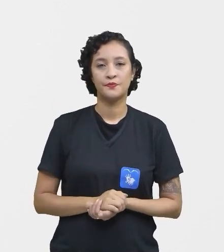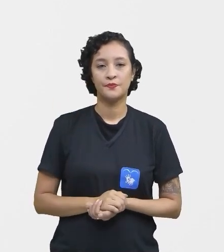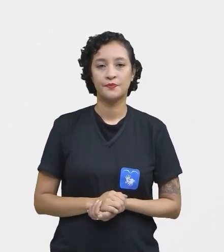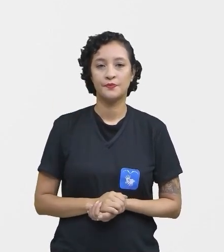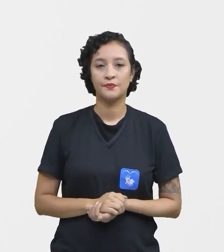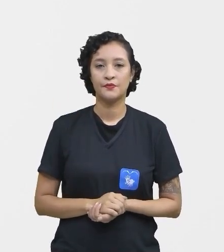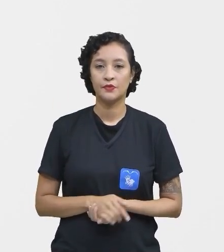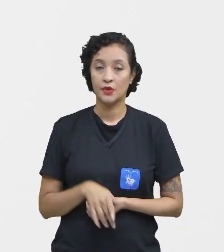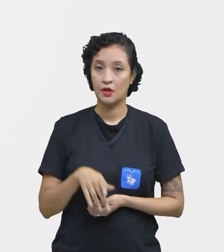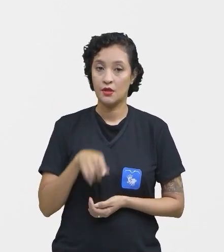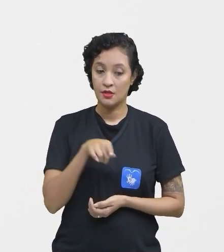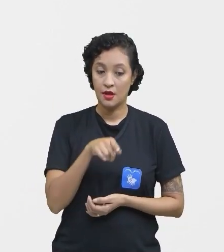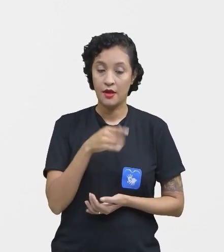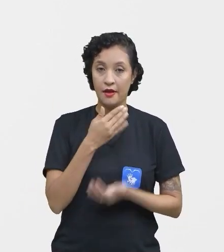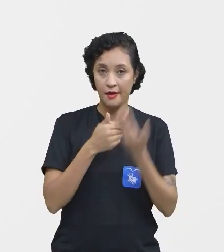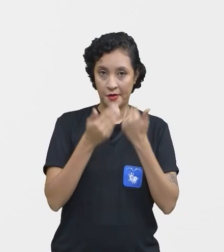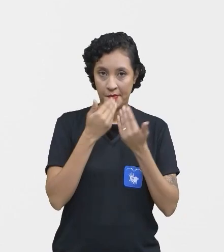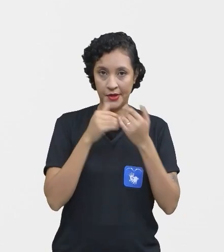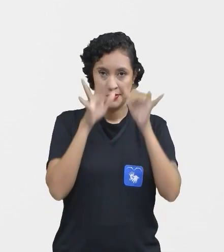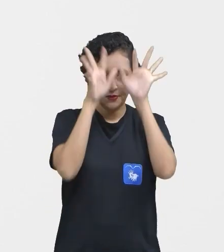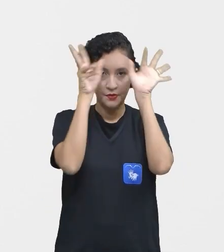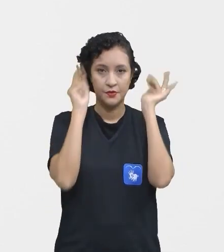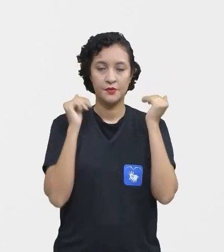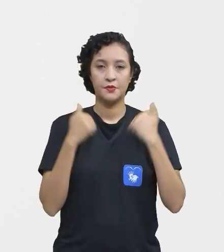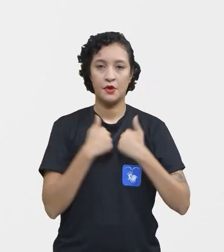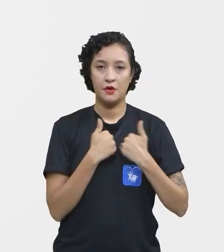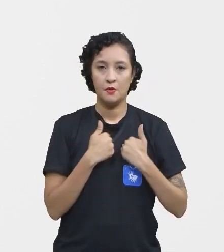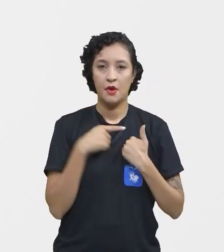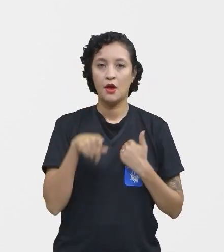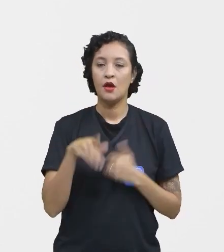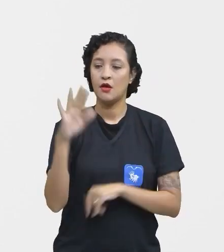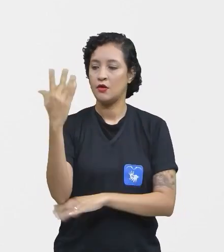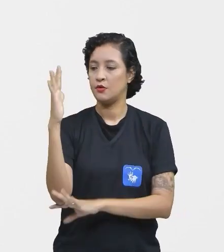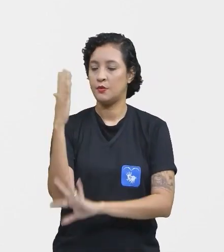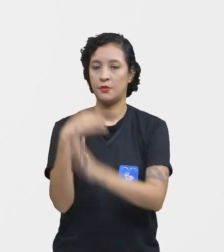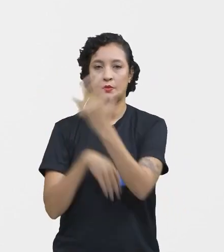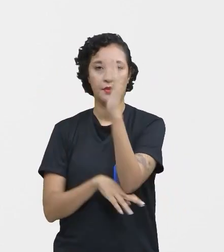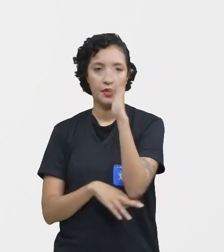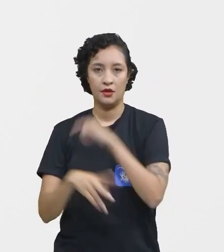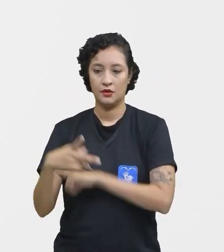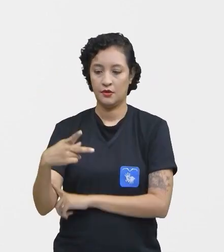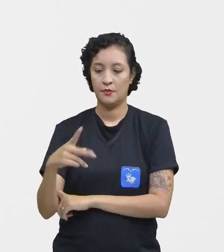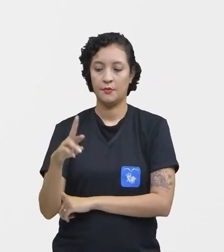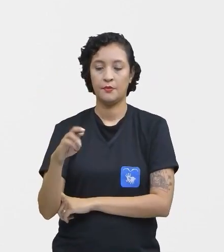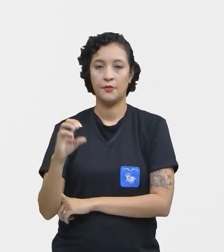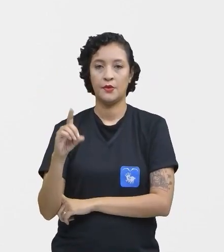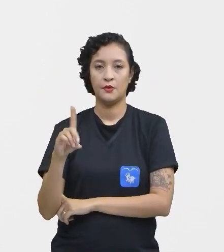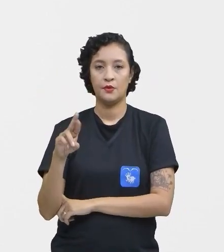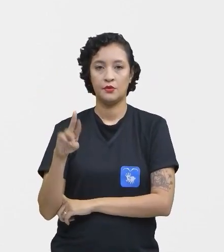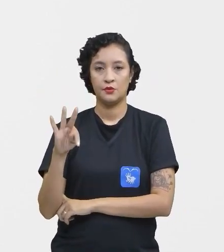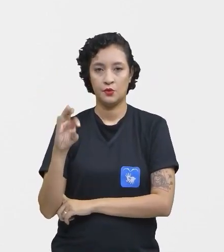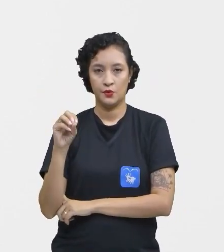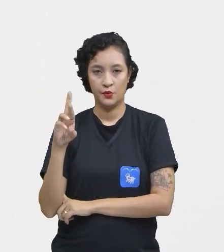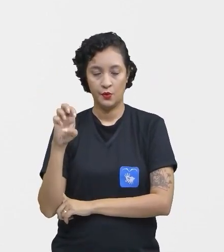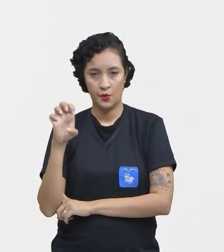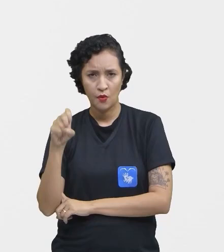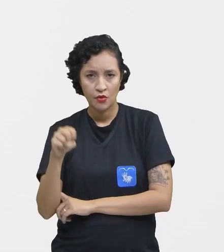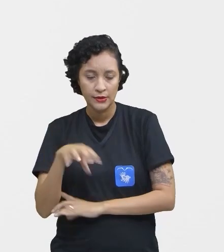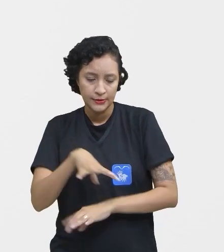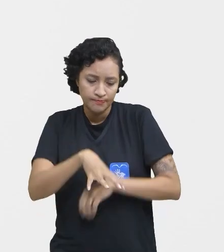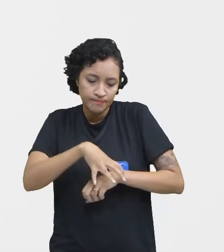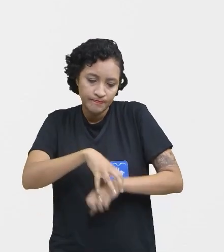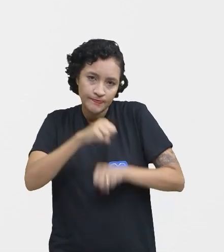ainda na alimentação dos animais, os vegetais produtores possuem nutrientes retirados do solo e energia retirada do